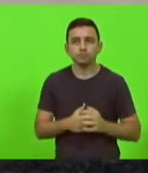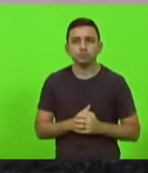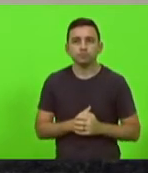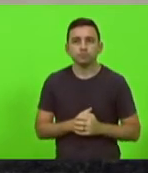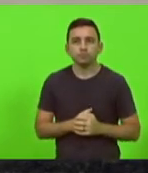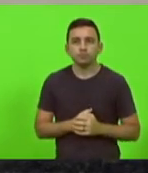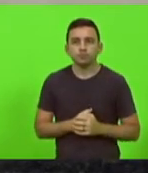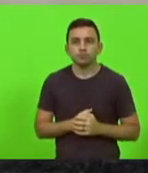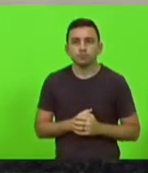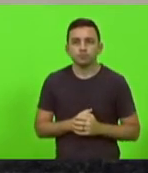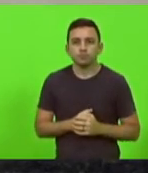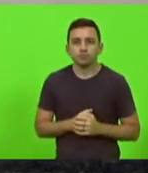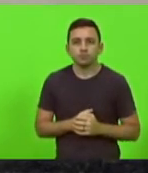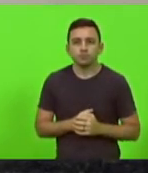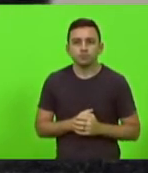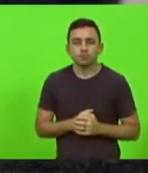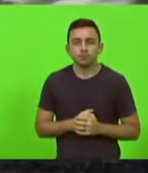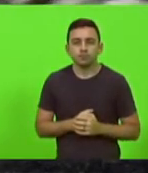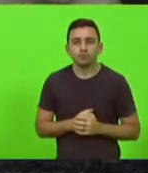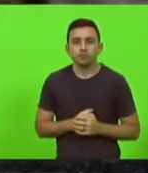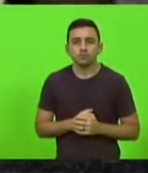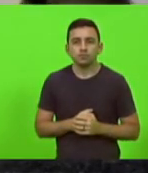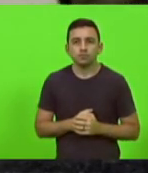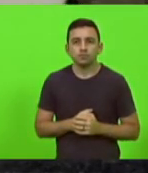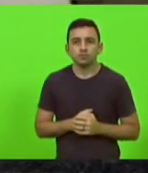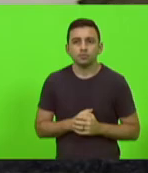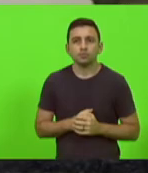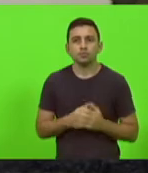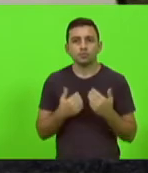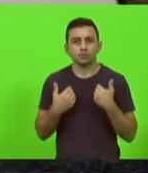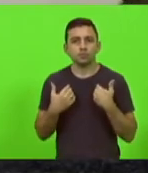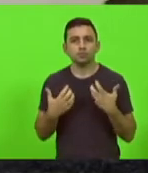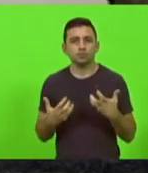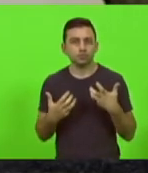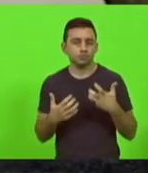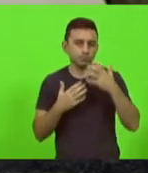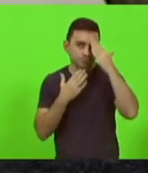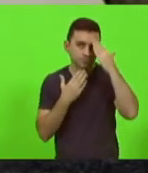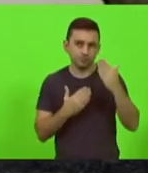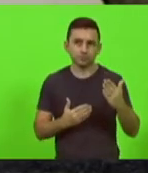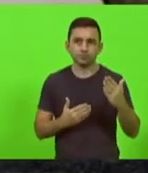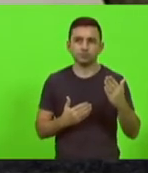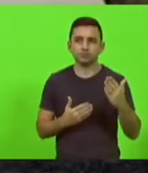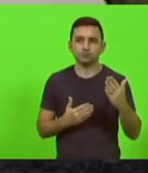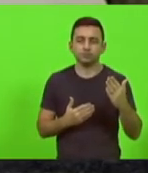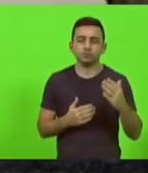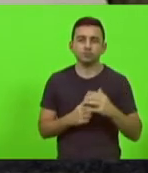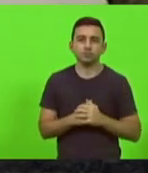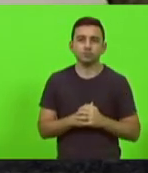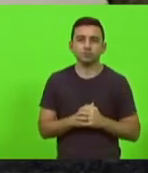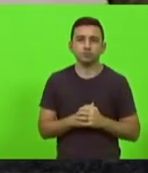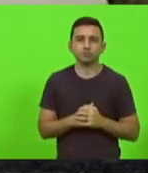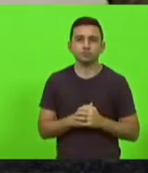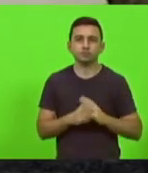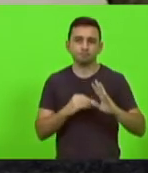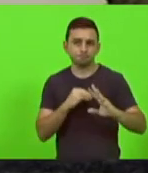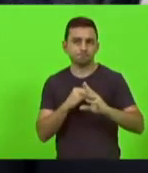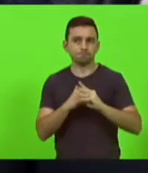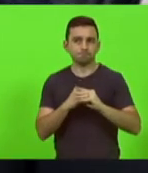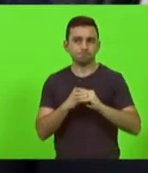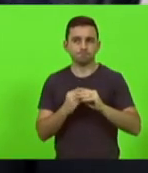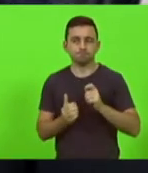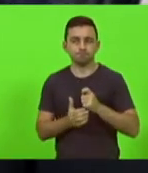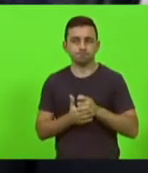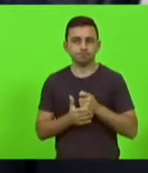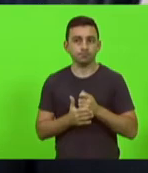nome deste parlamento, eu quero fazer um agradecimento às emendas impositivas